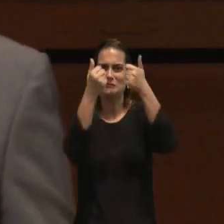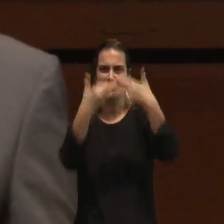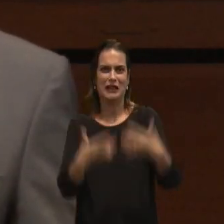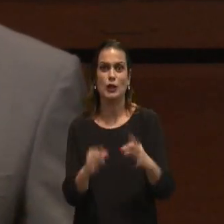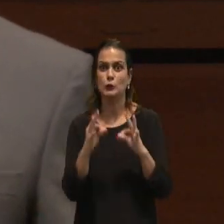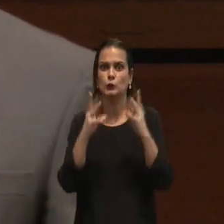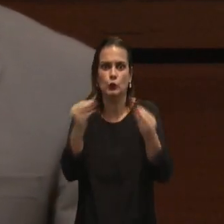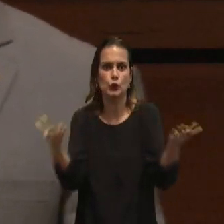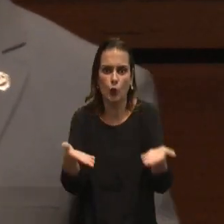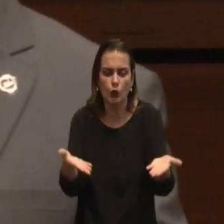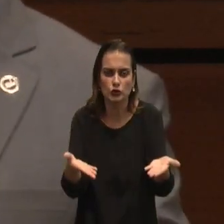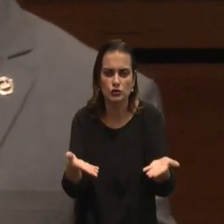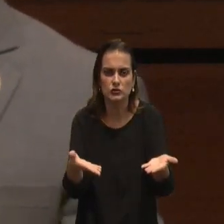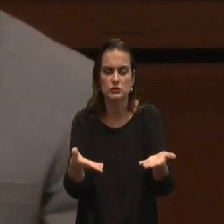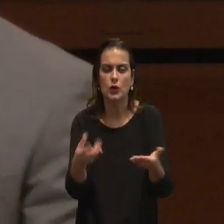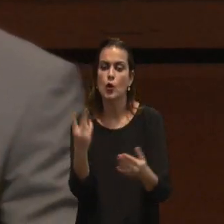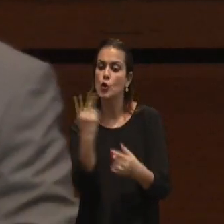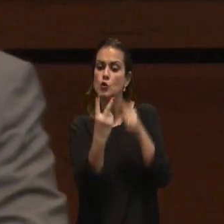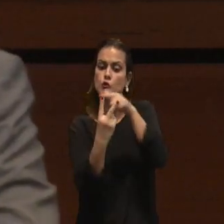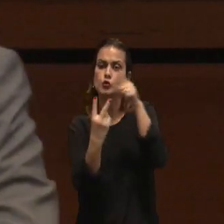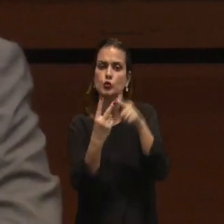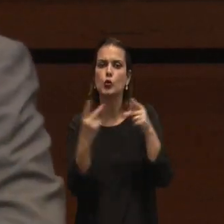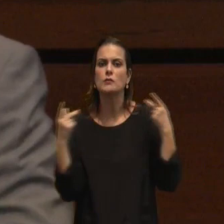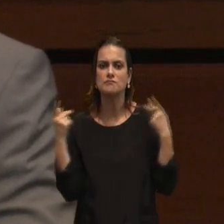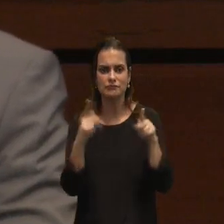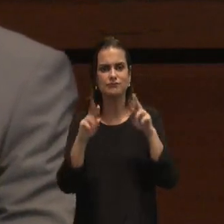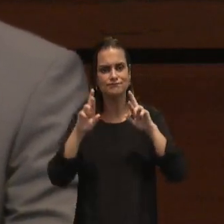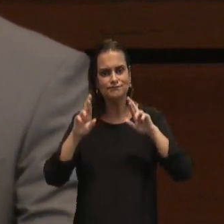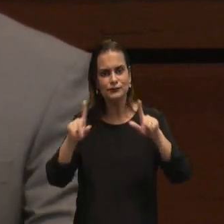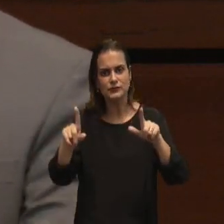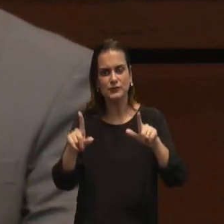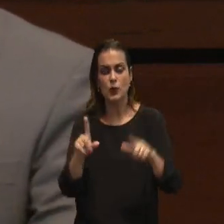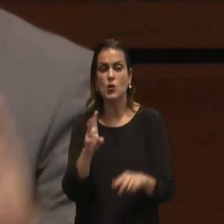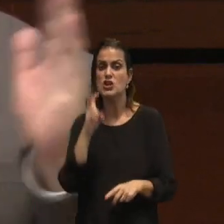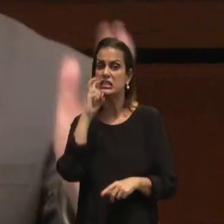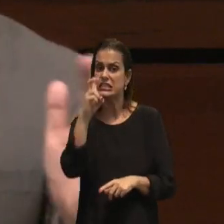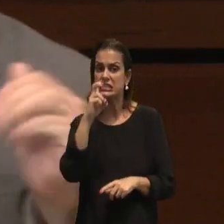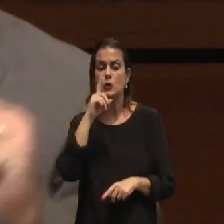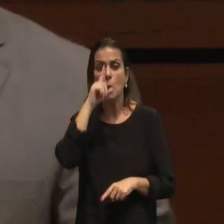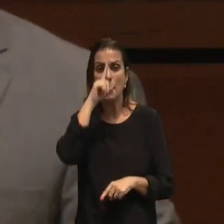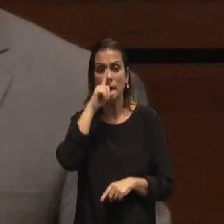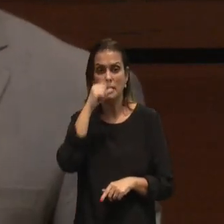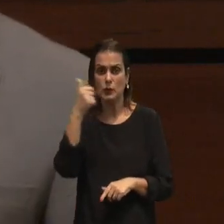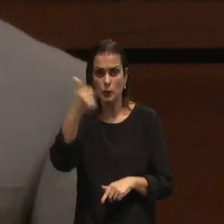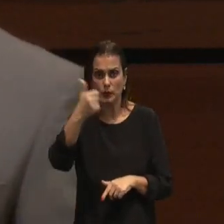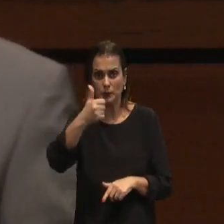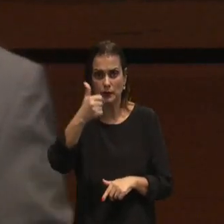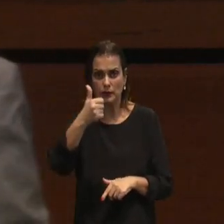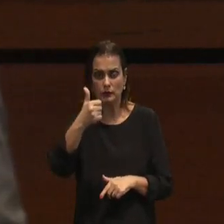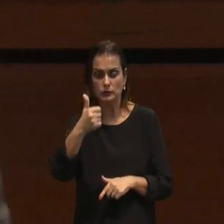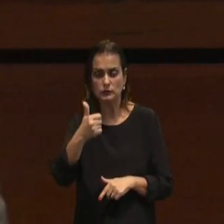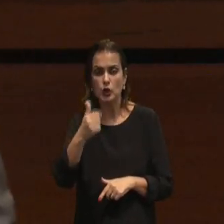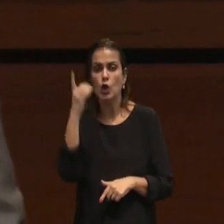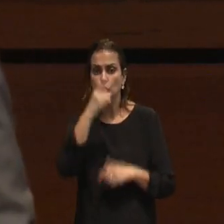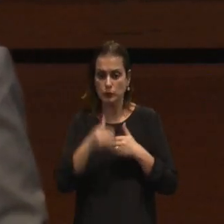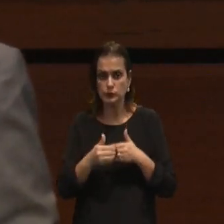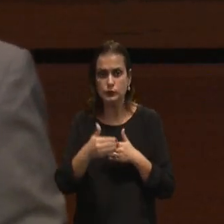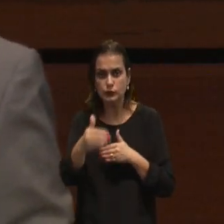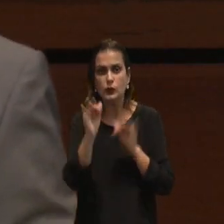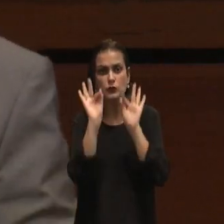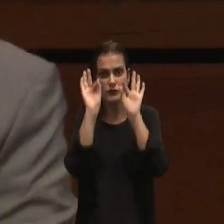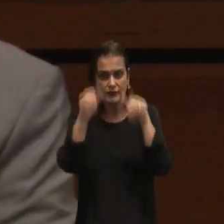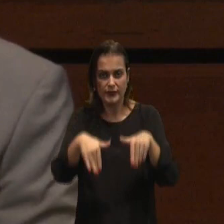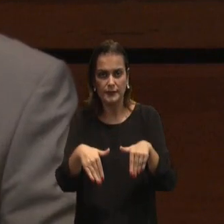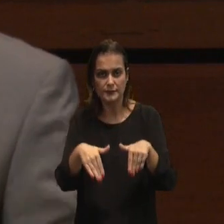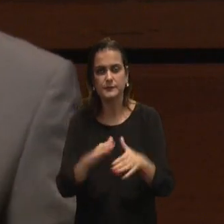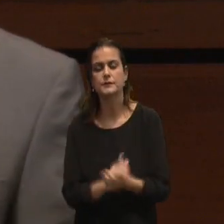falar sobre tudo. Eu quero destacar os 5 perigos primeiros. No próximo domingo eu caminharia para o seu final.